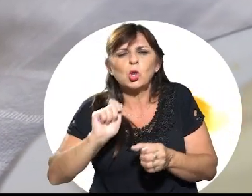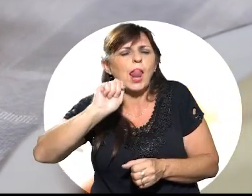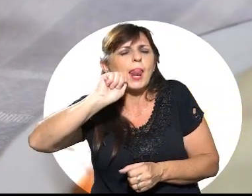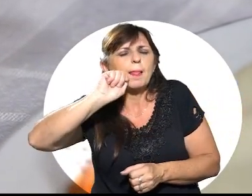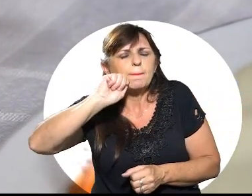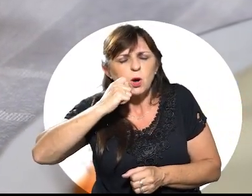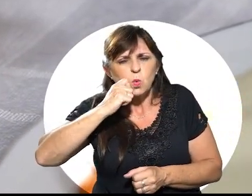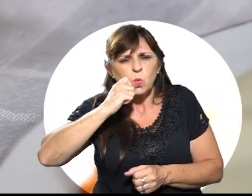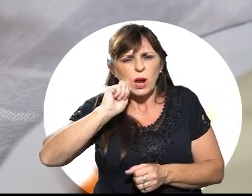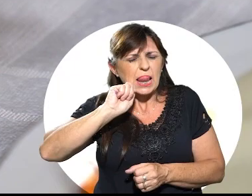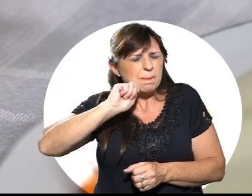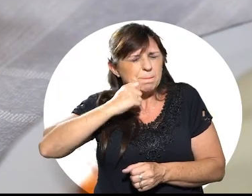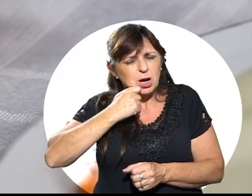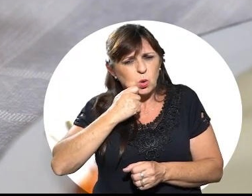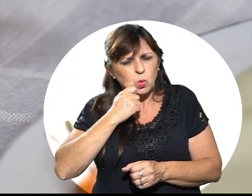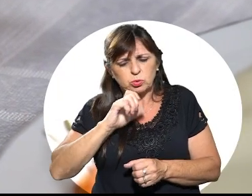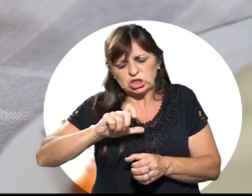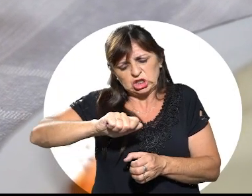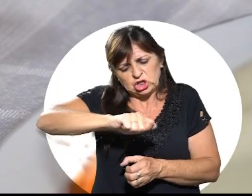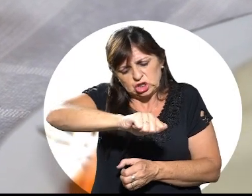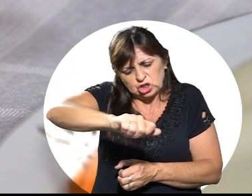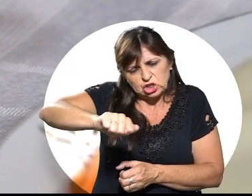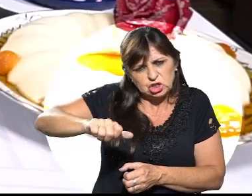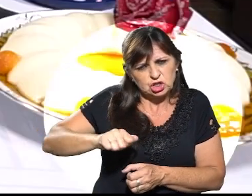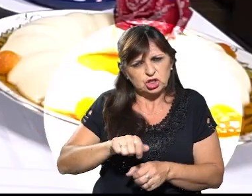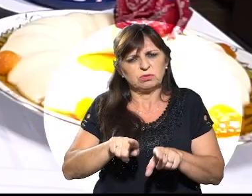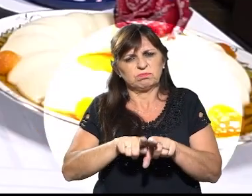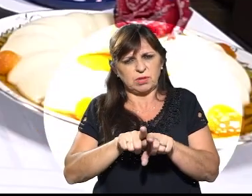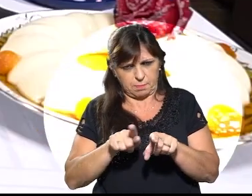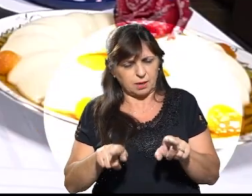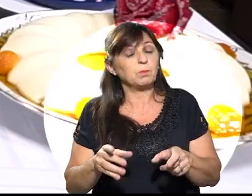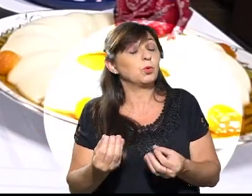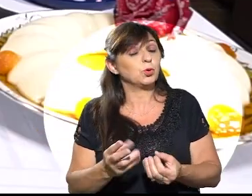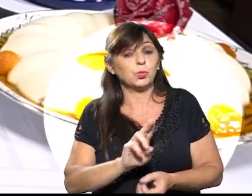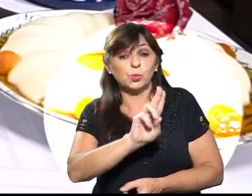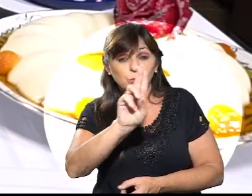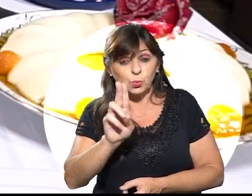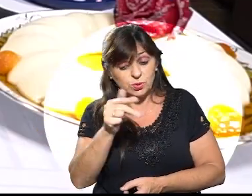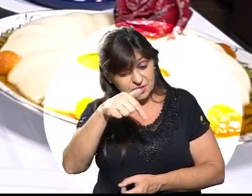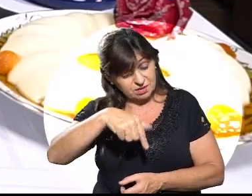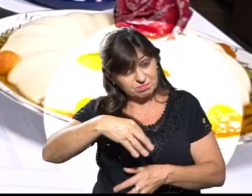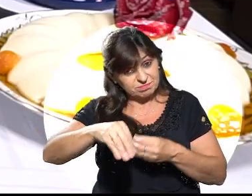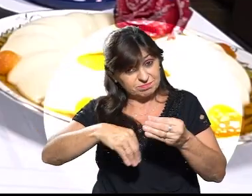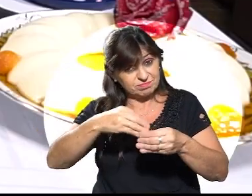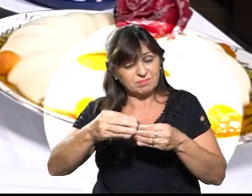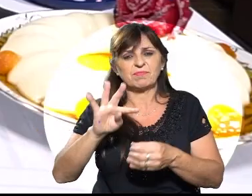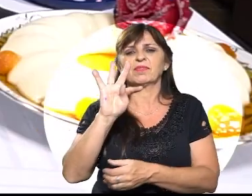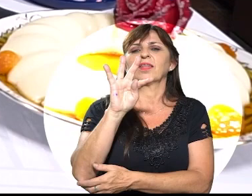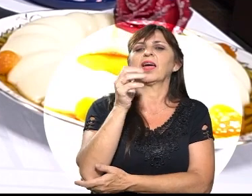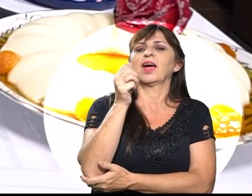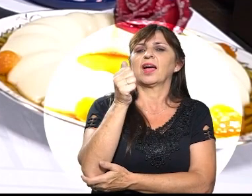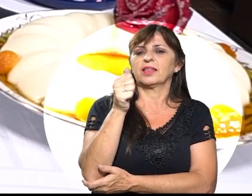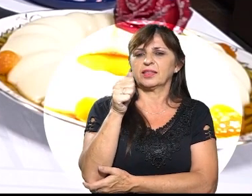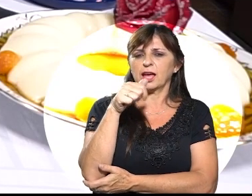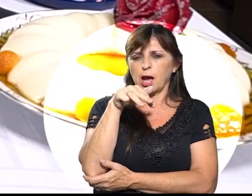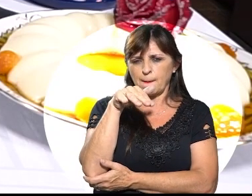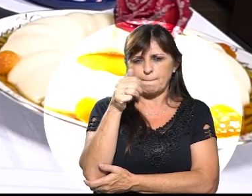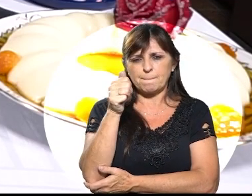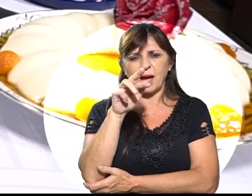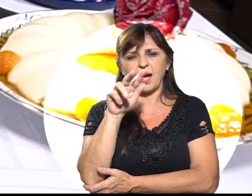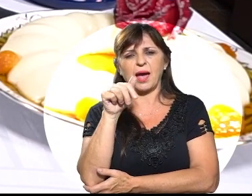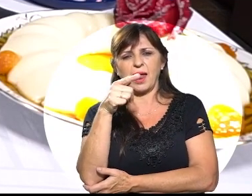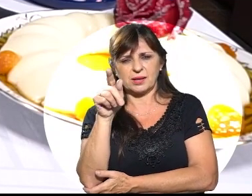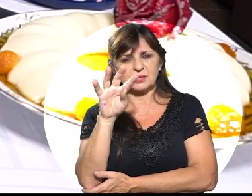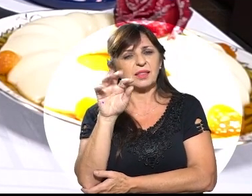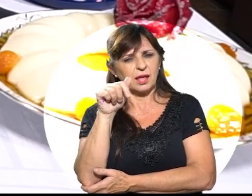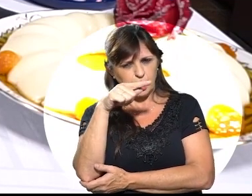hoje é produzida com menos tempo. Mas quanto tempo, na época do teu pai, demorava uma tâmara dar uma fruta? Uns 200 anos, né? Então